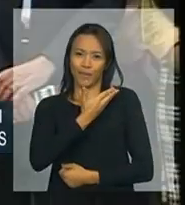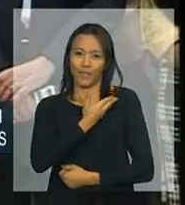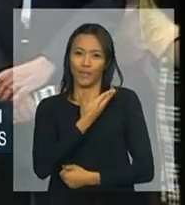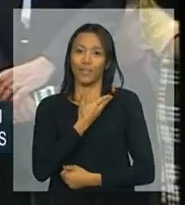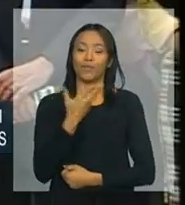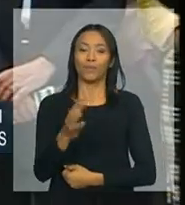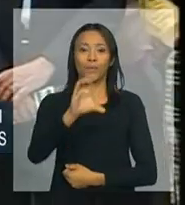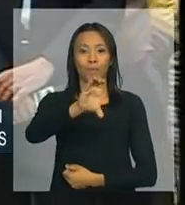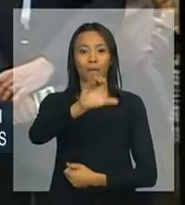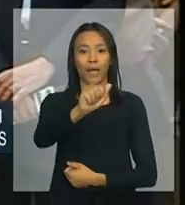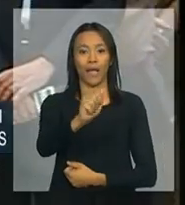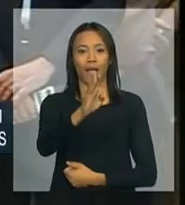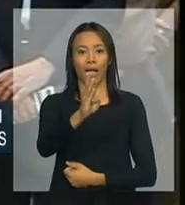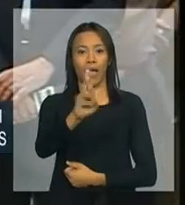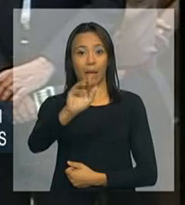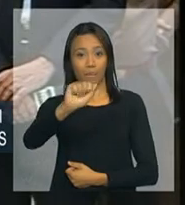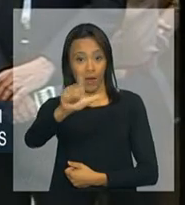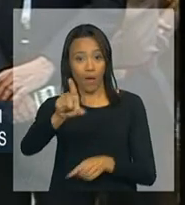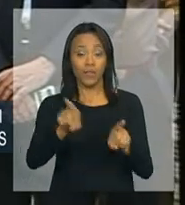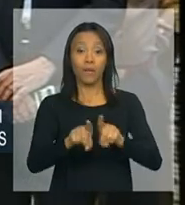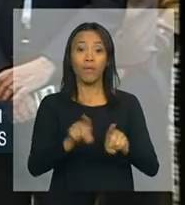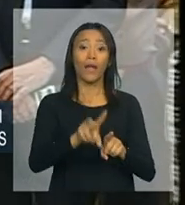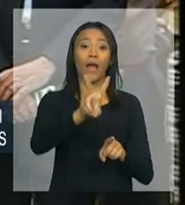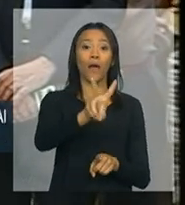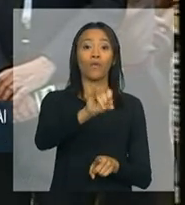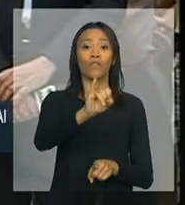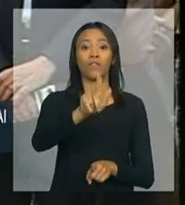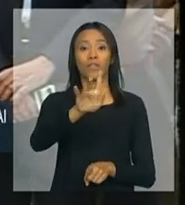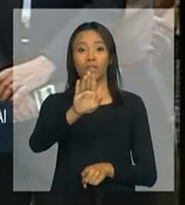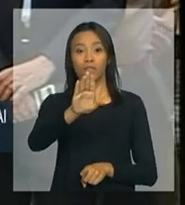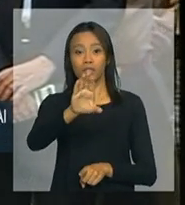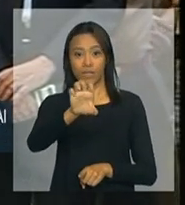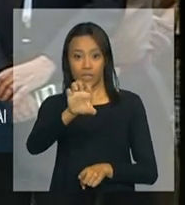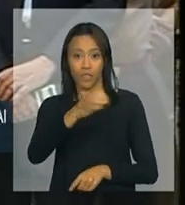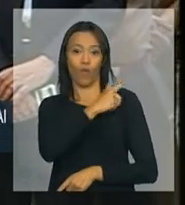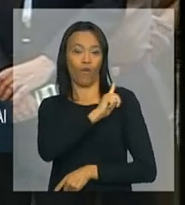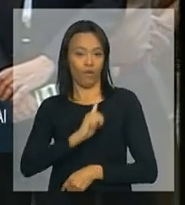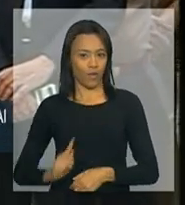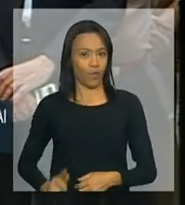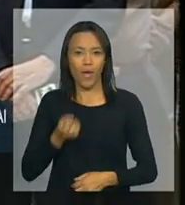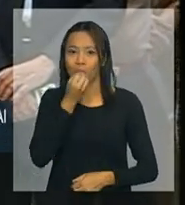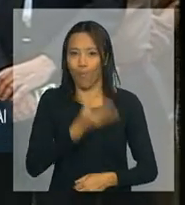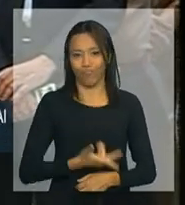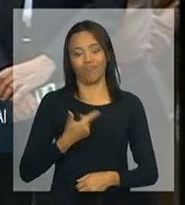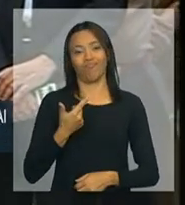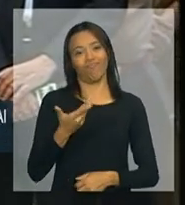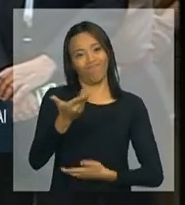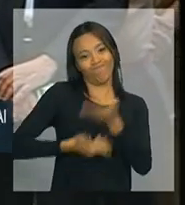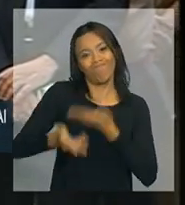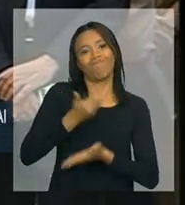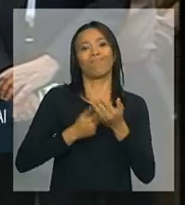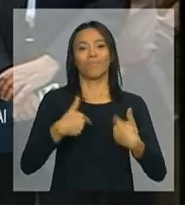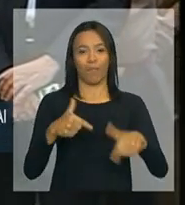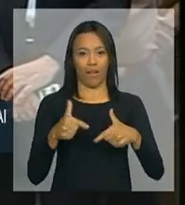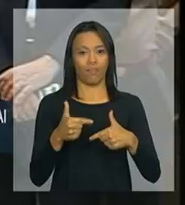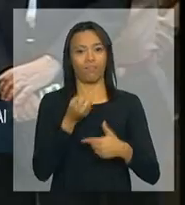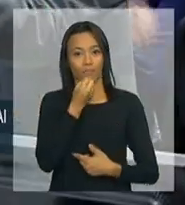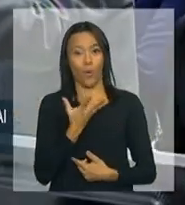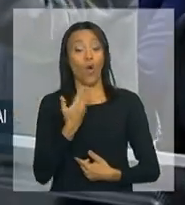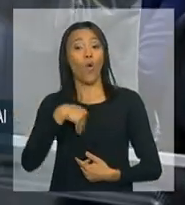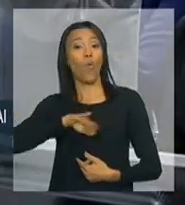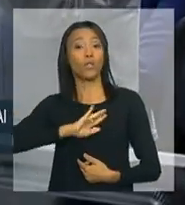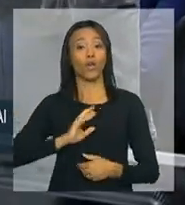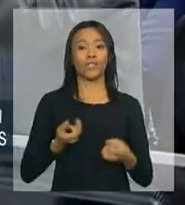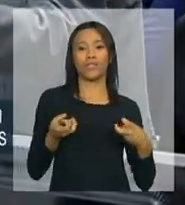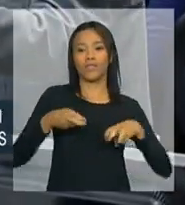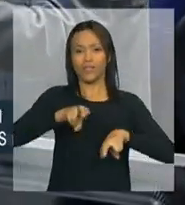Sérgio Cabral, ao vice Pezão. Presidenta, é muito bom trabalhar com eles. Nós, quando a gente senta junto, a